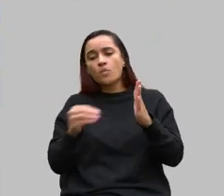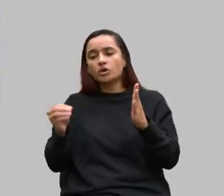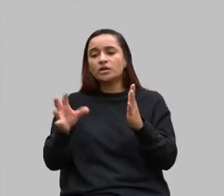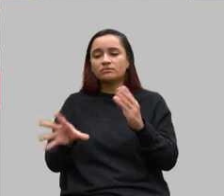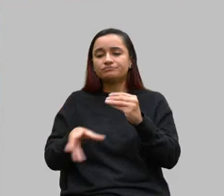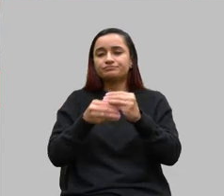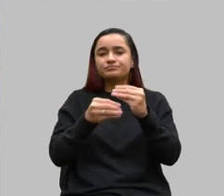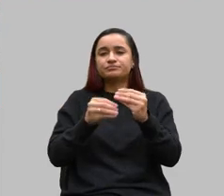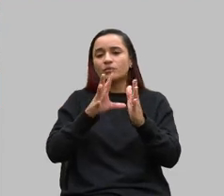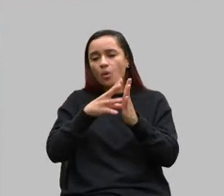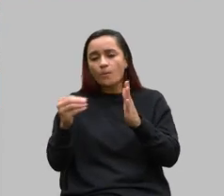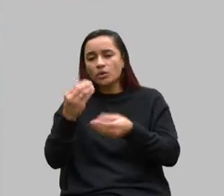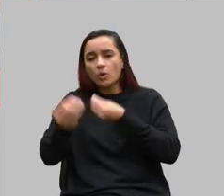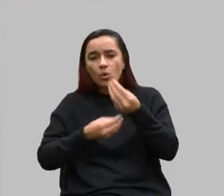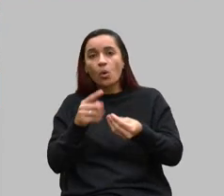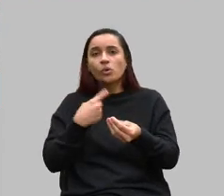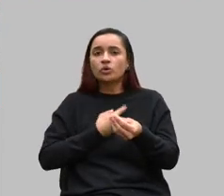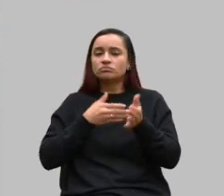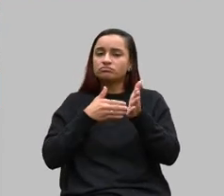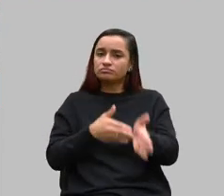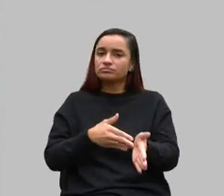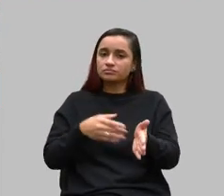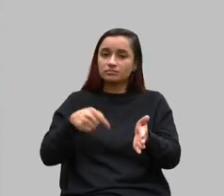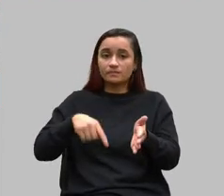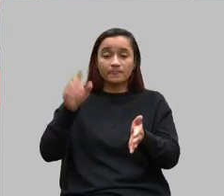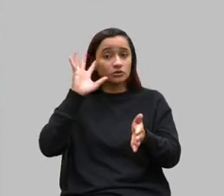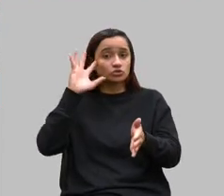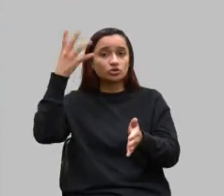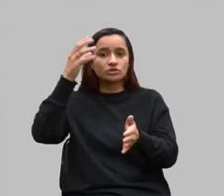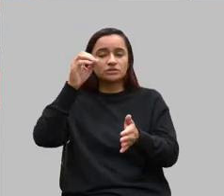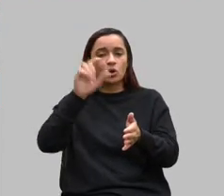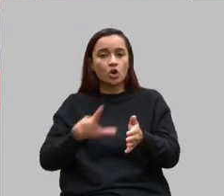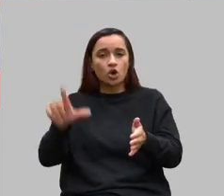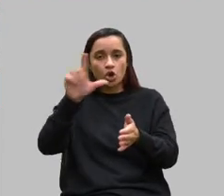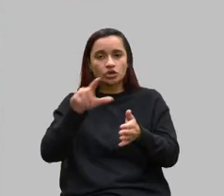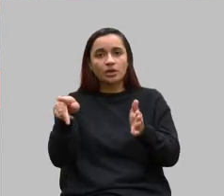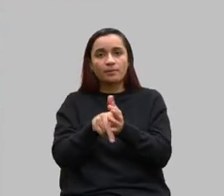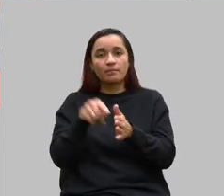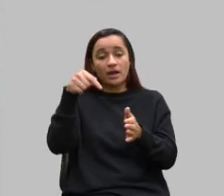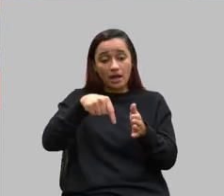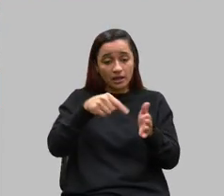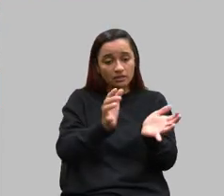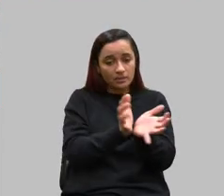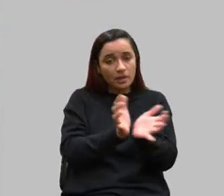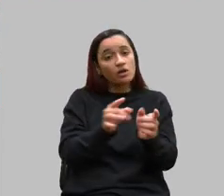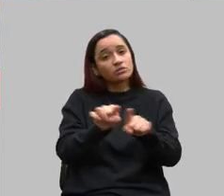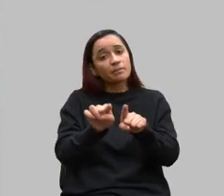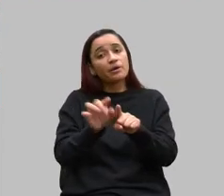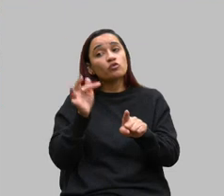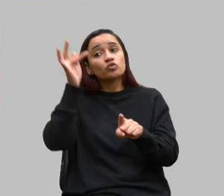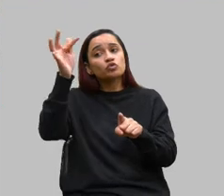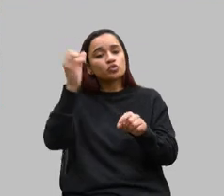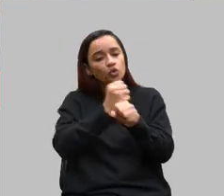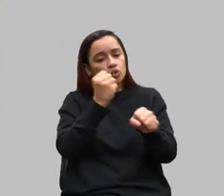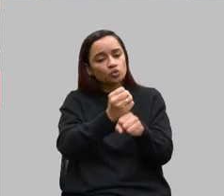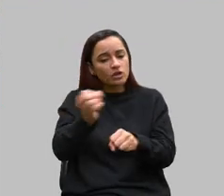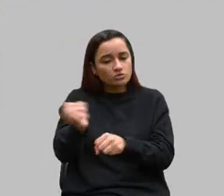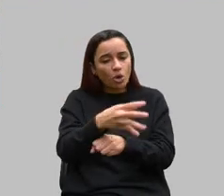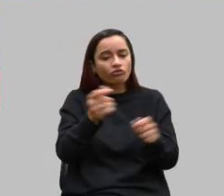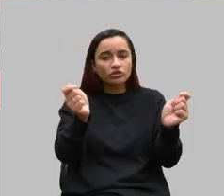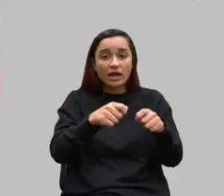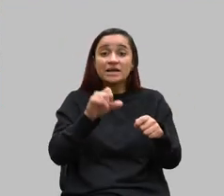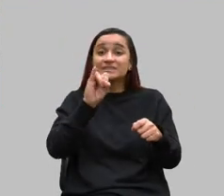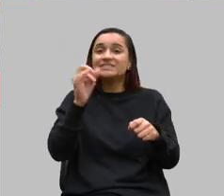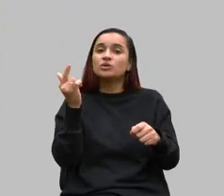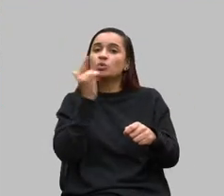logística não só do terminal como de outros terminais que possam vir a ocorrer ou a serem construídos em Minas Gerais para dar conta de